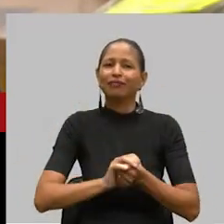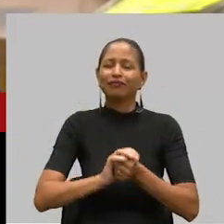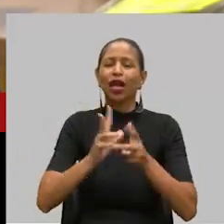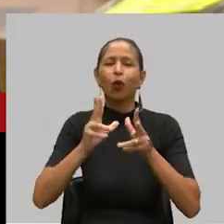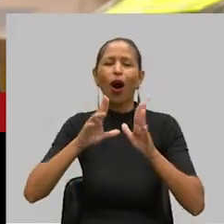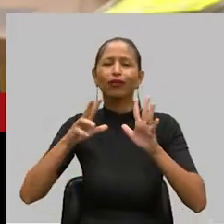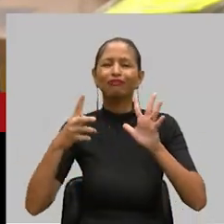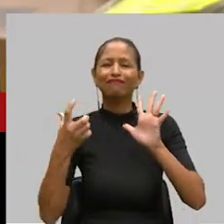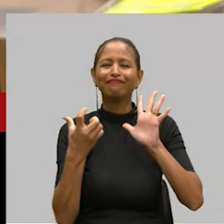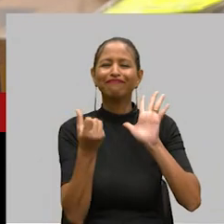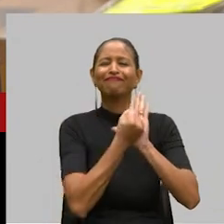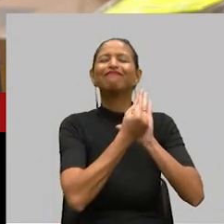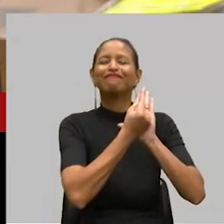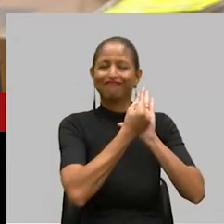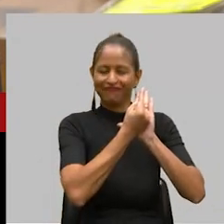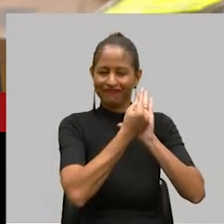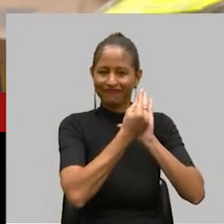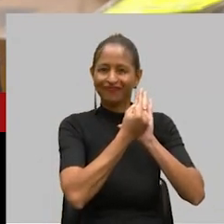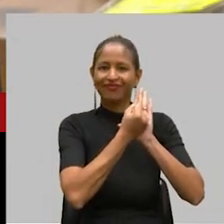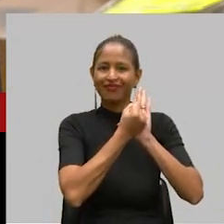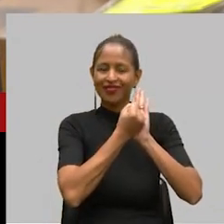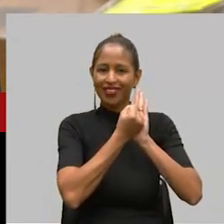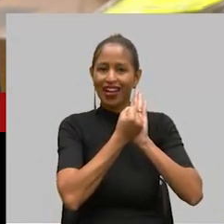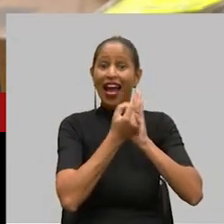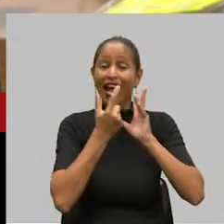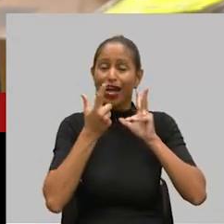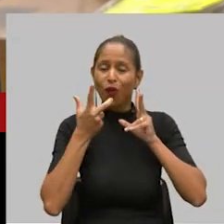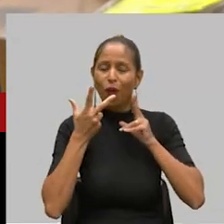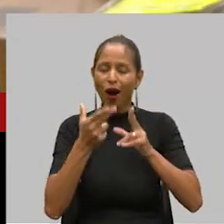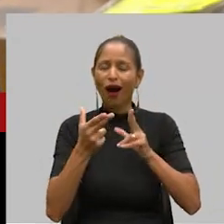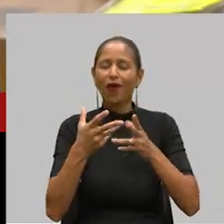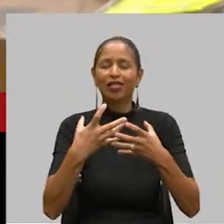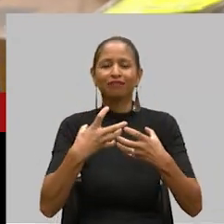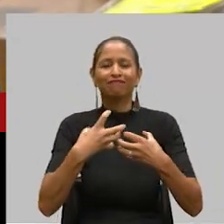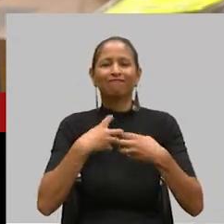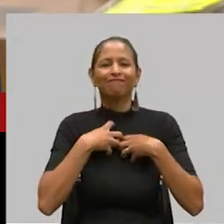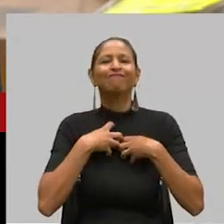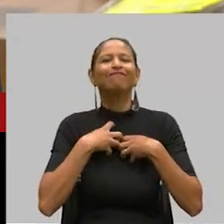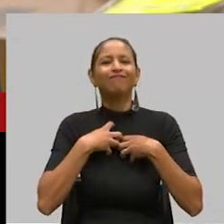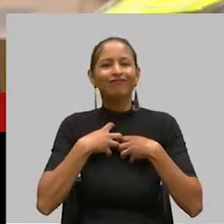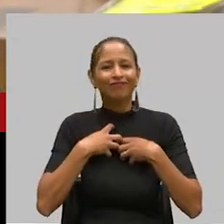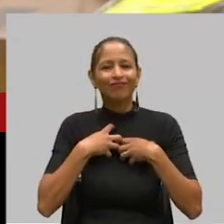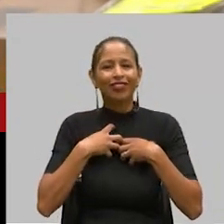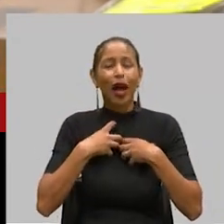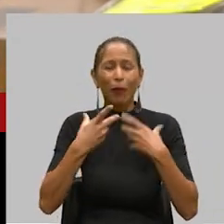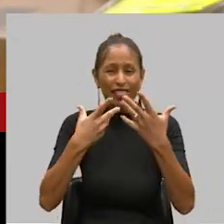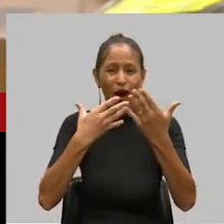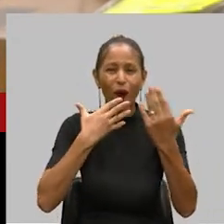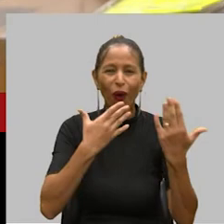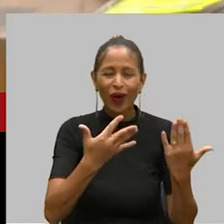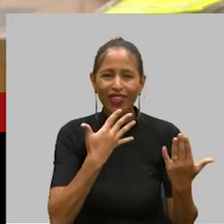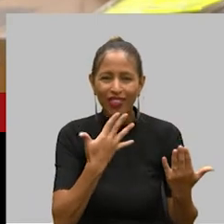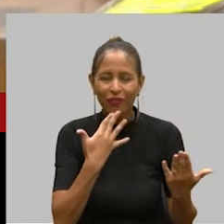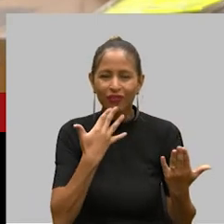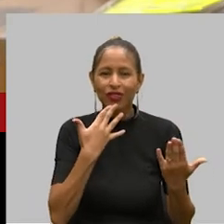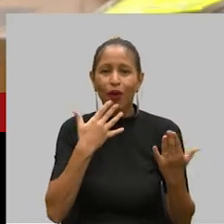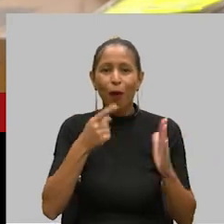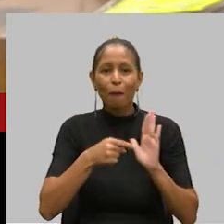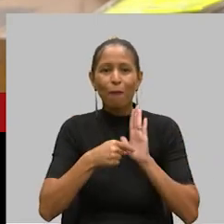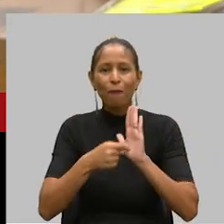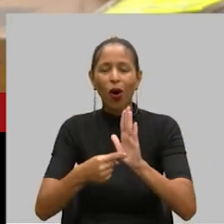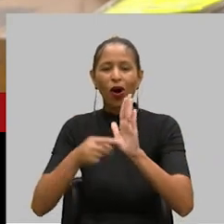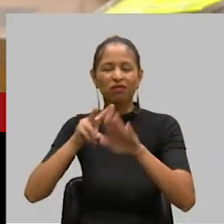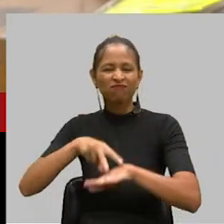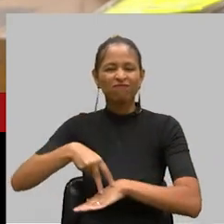que essa mobilização desse tamanho com essa eh com esse colorido né mostra o engajamento da